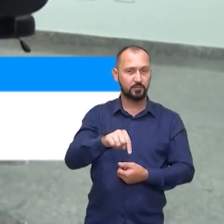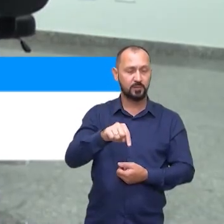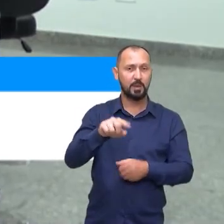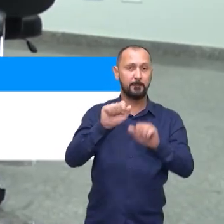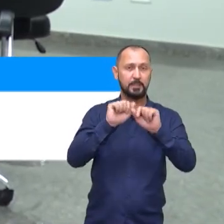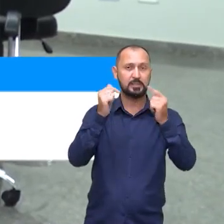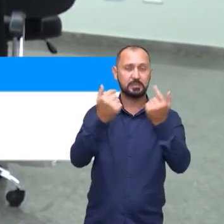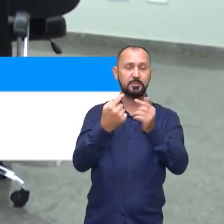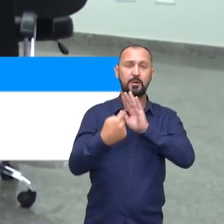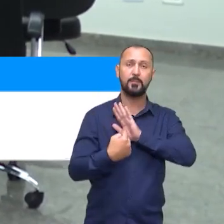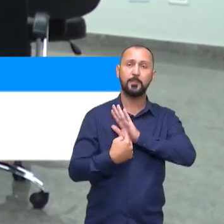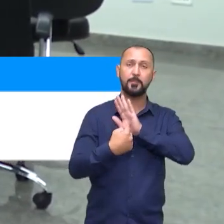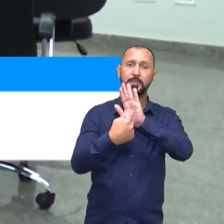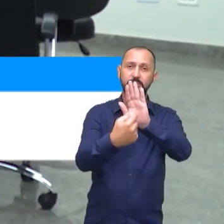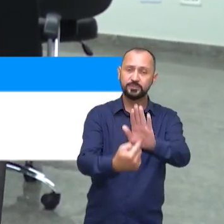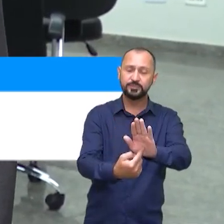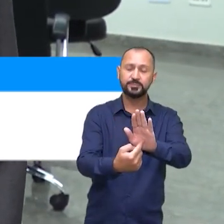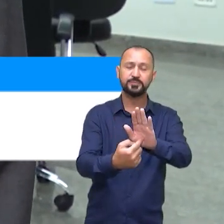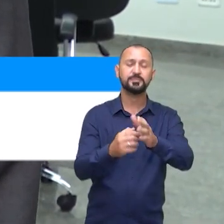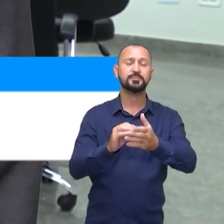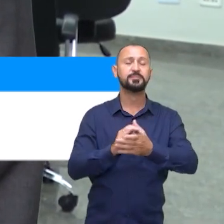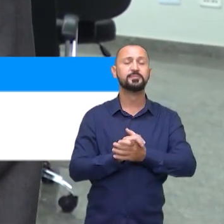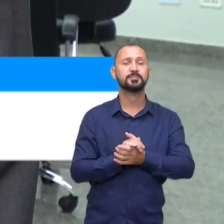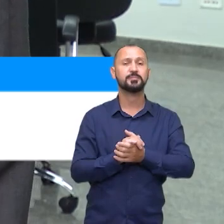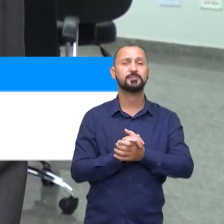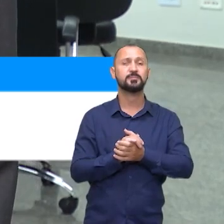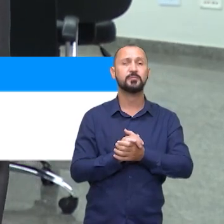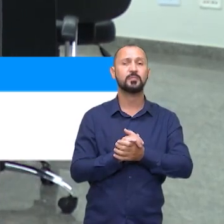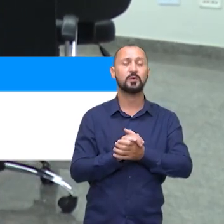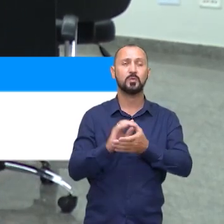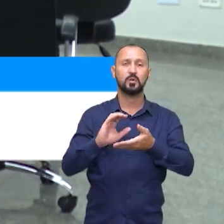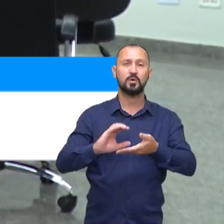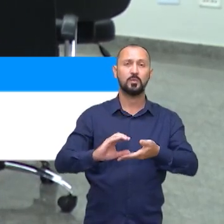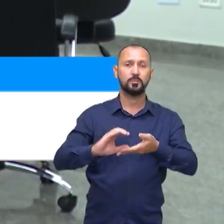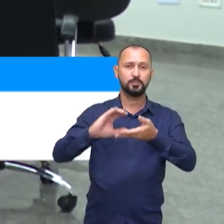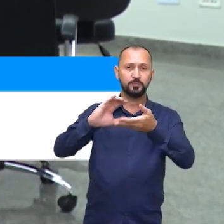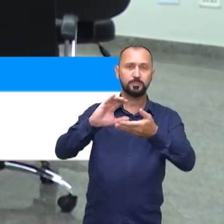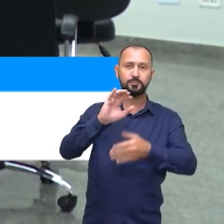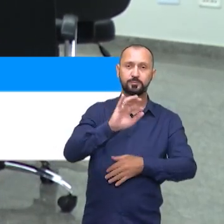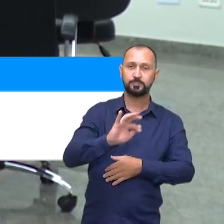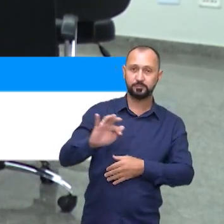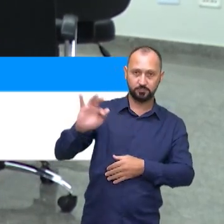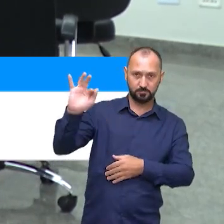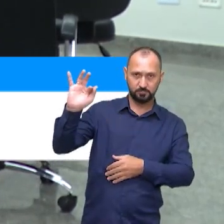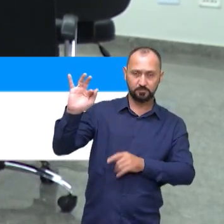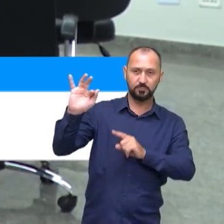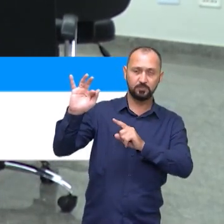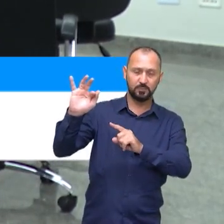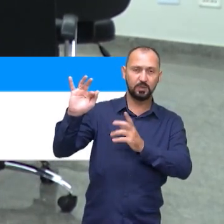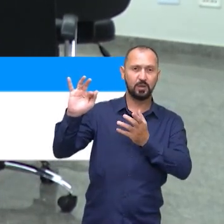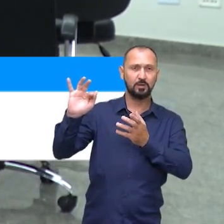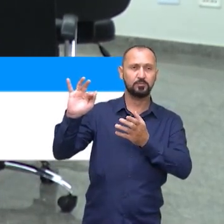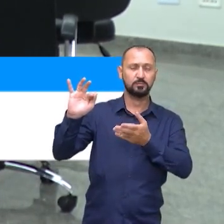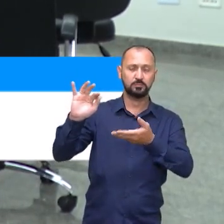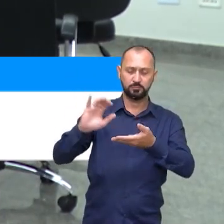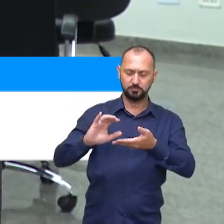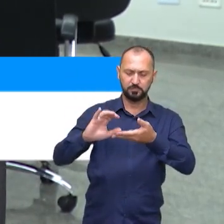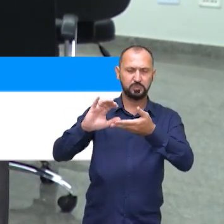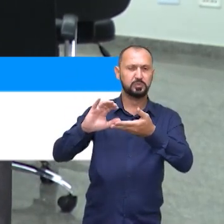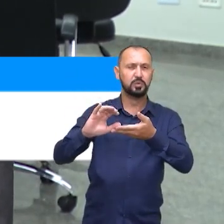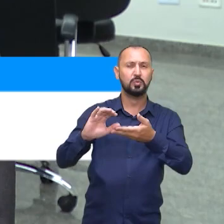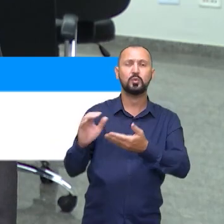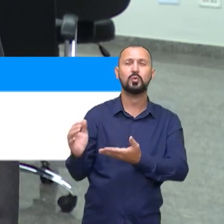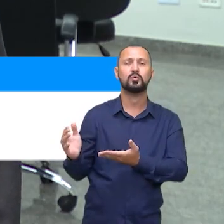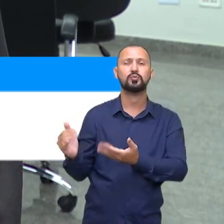aqui apresentar para a Casa Legislativa do Mato Grosso do Sul o nosso